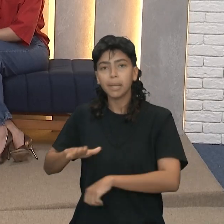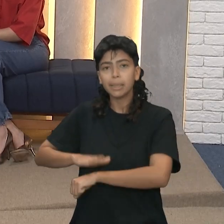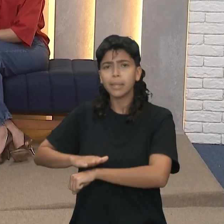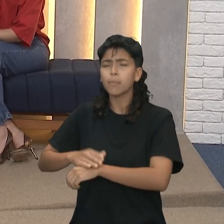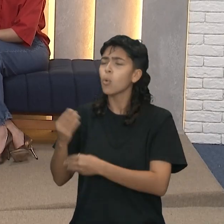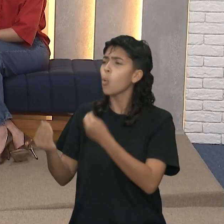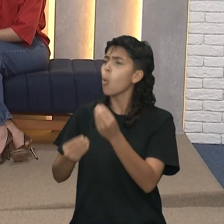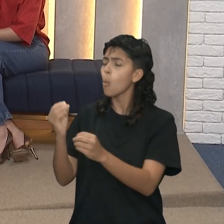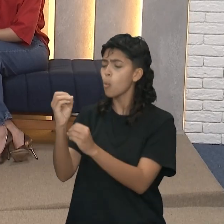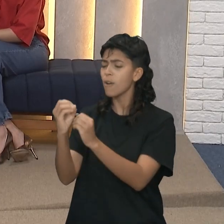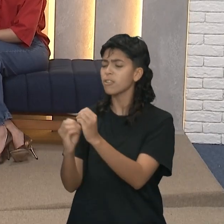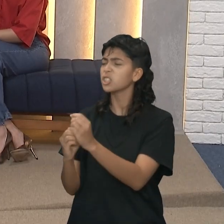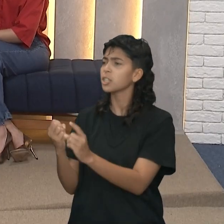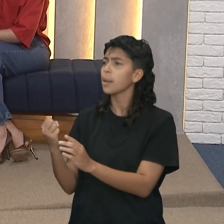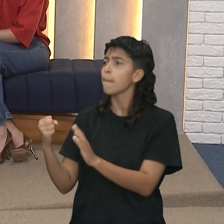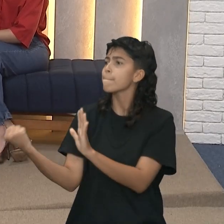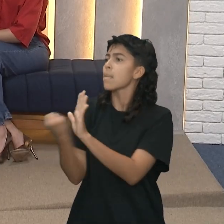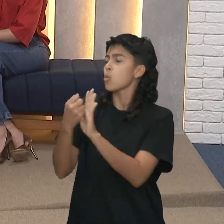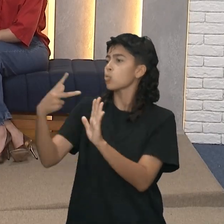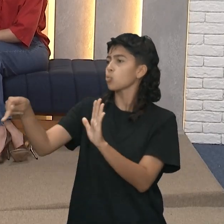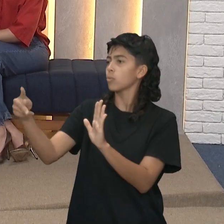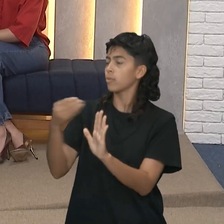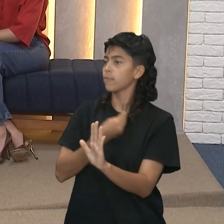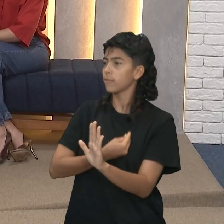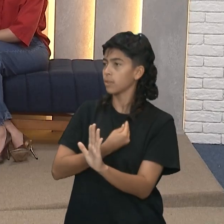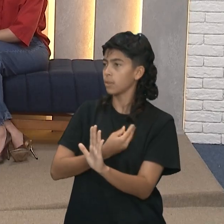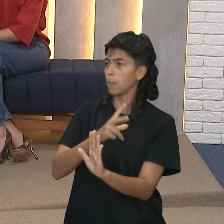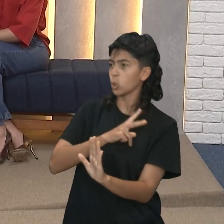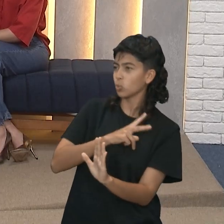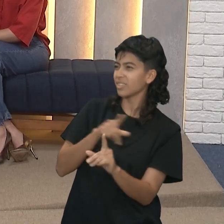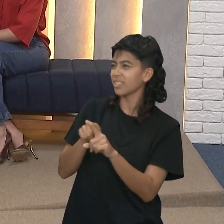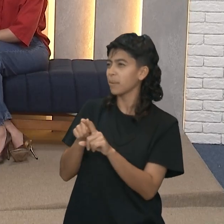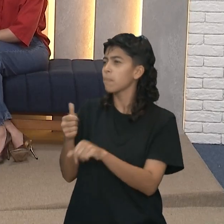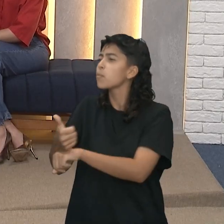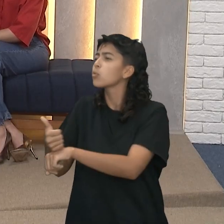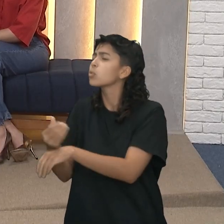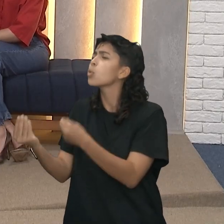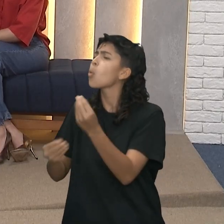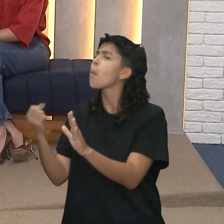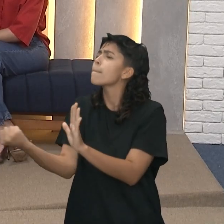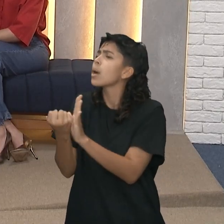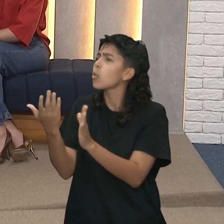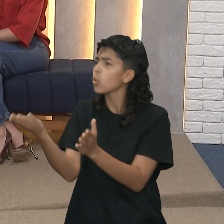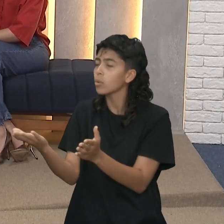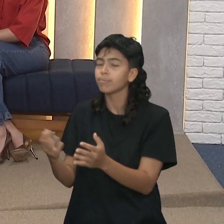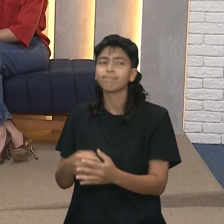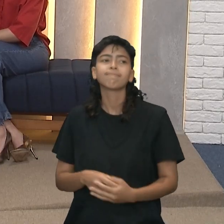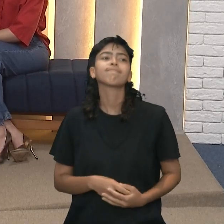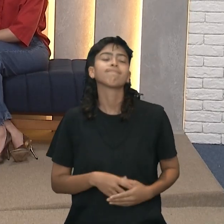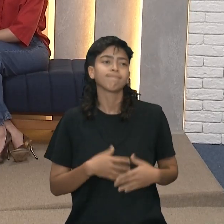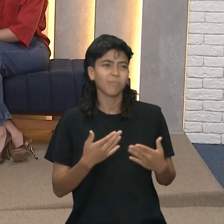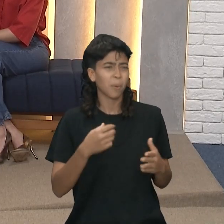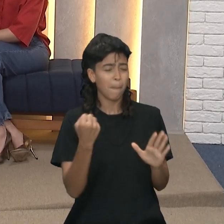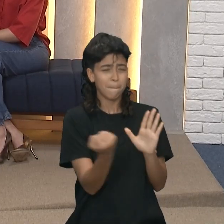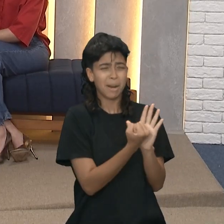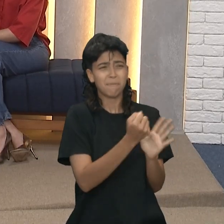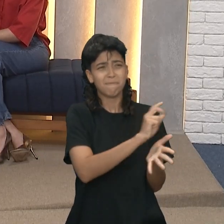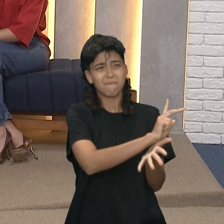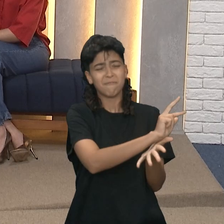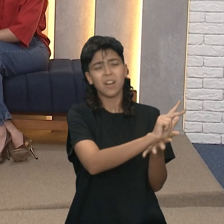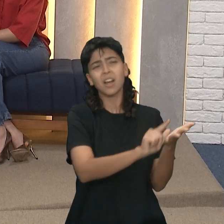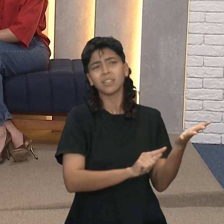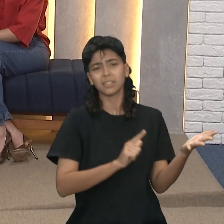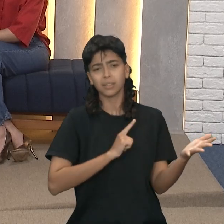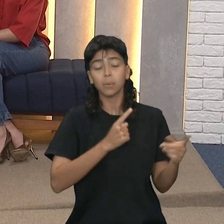marcou a vida pessoal, a vida profissional do senhor? Foi marcante de diversas maneiras, né? Aqui